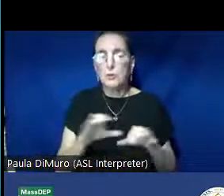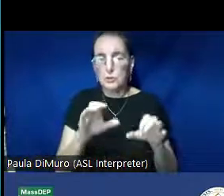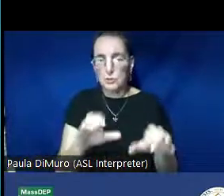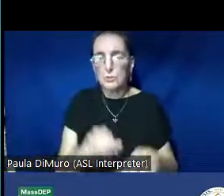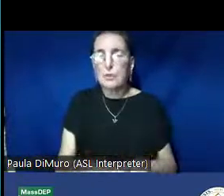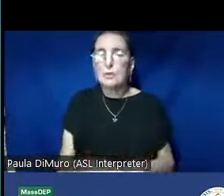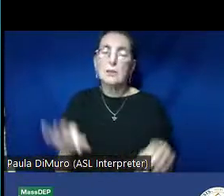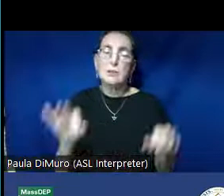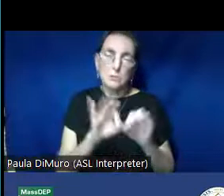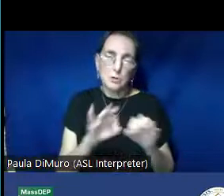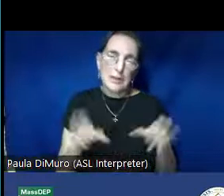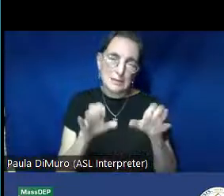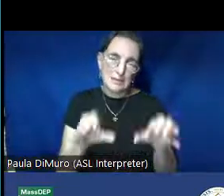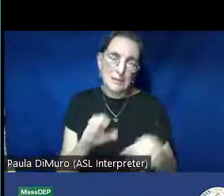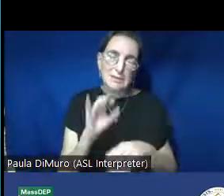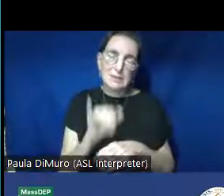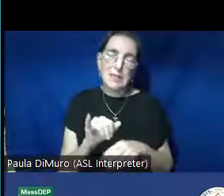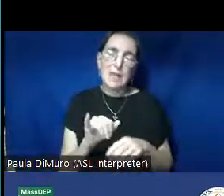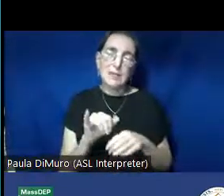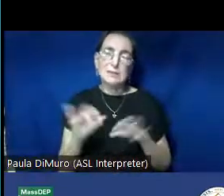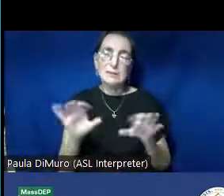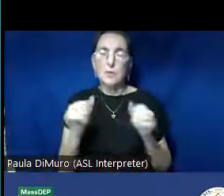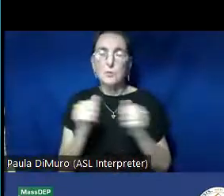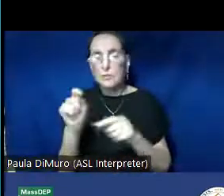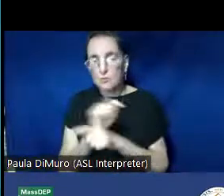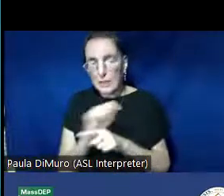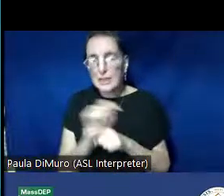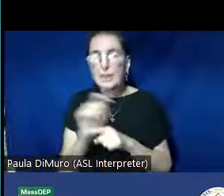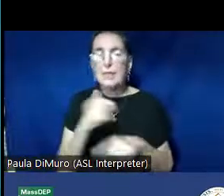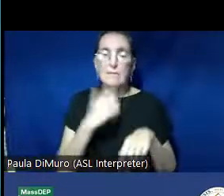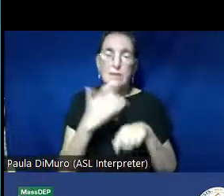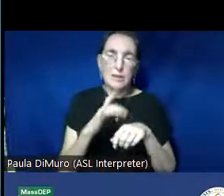E também garante uma MassDEP se procura